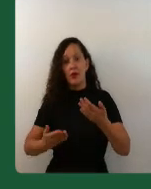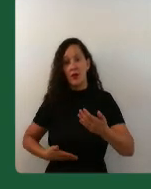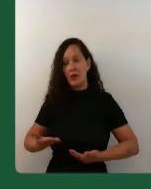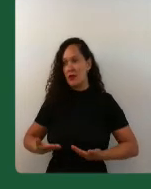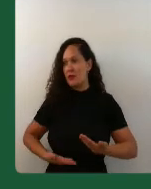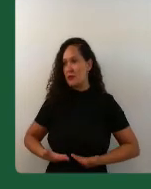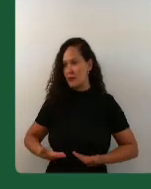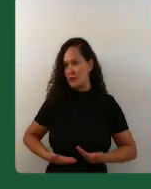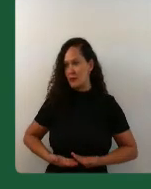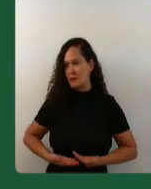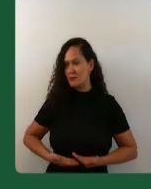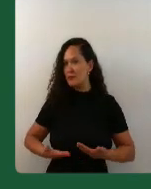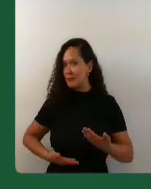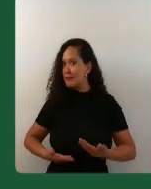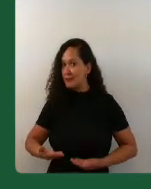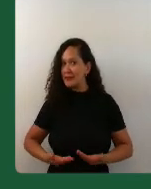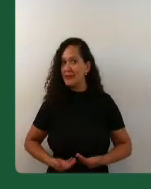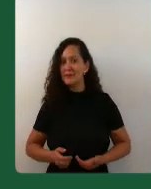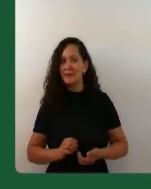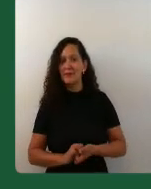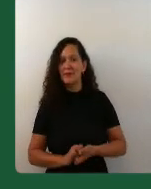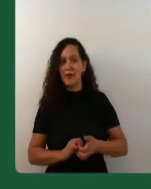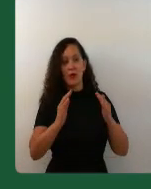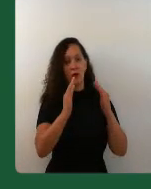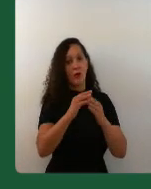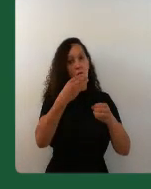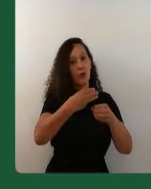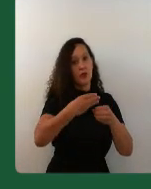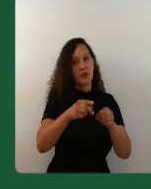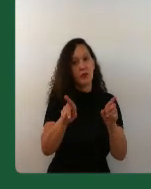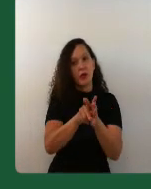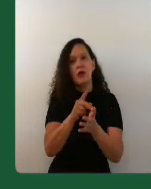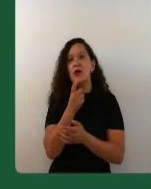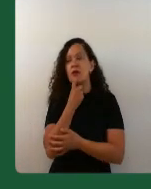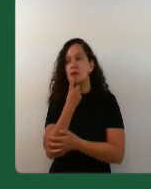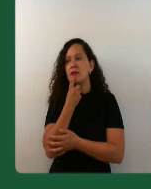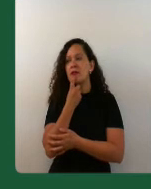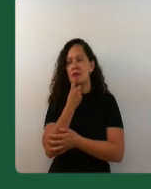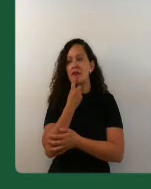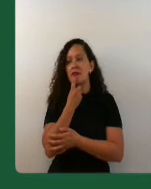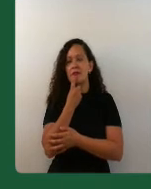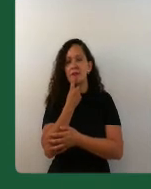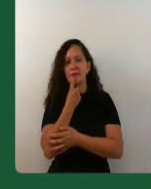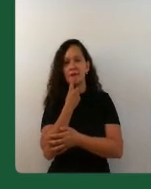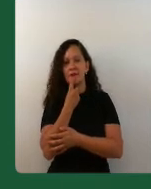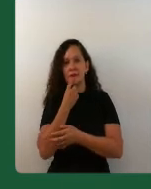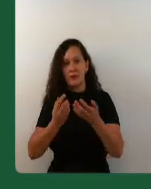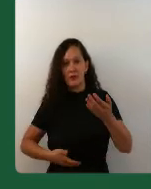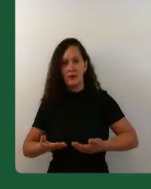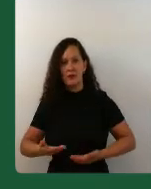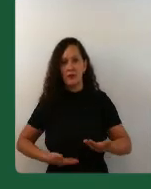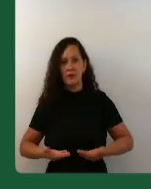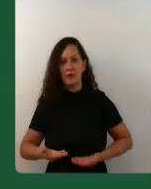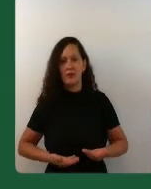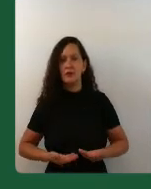é um serviço do município de Campinas, né? É um serviço